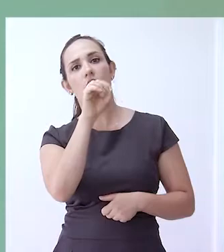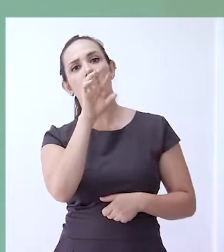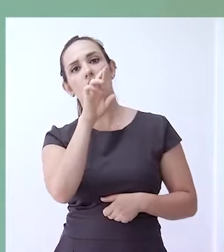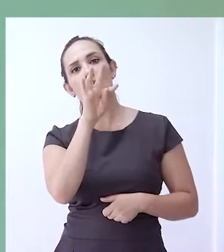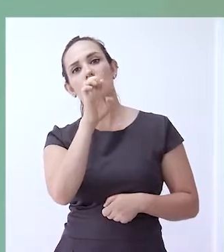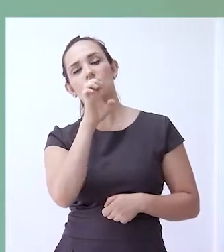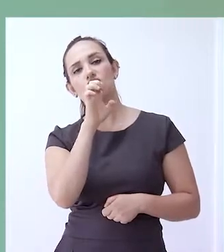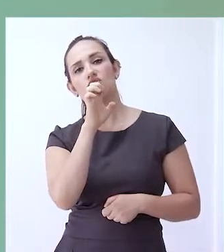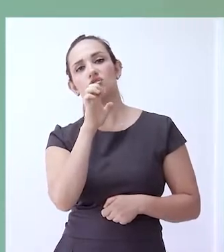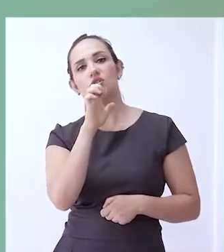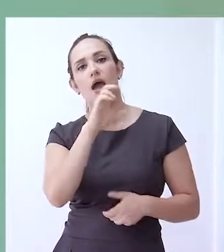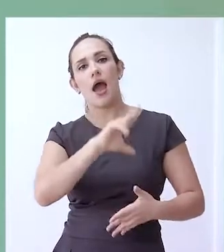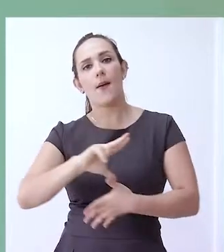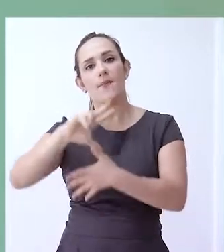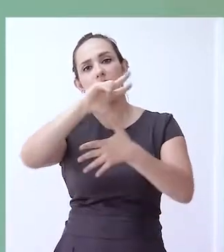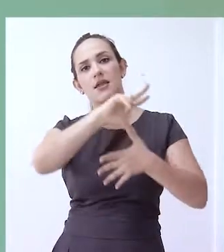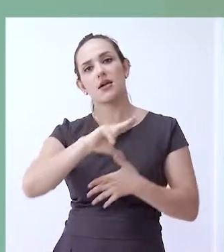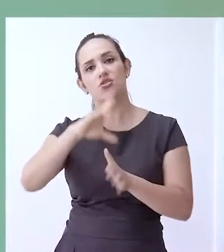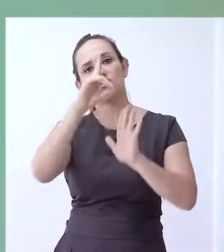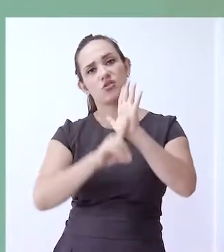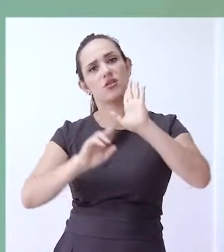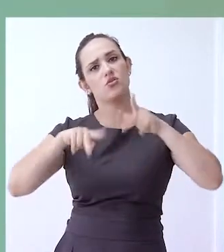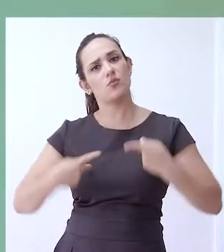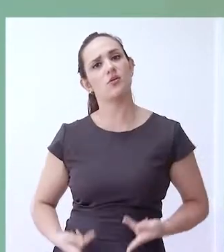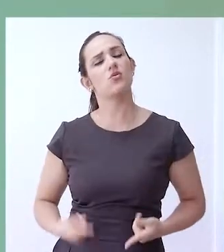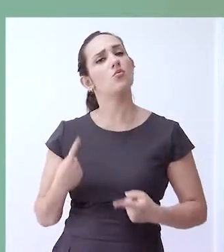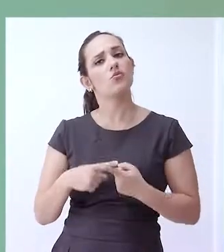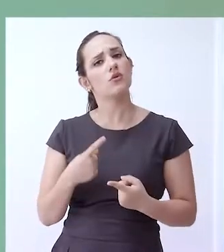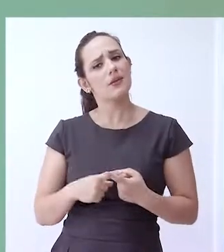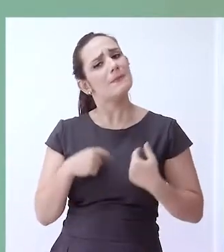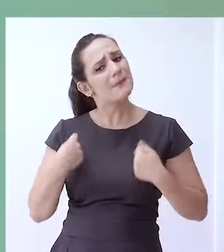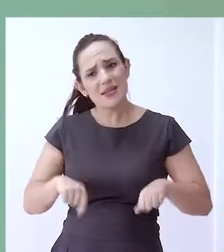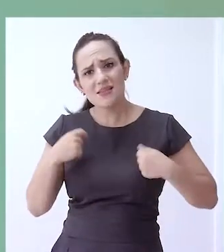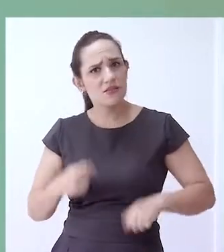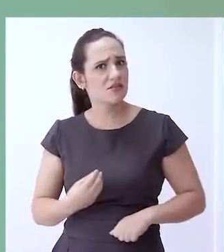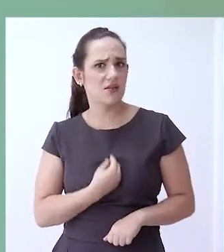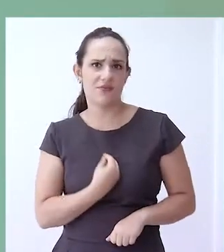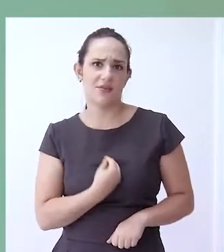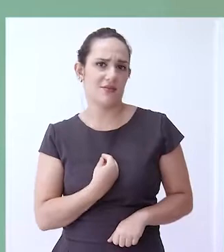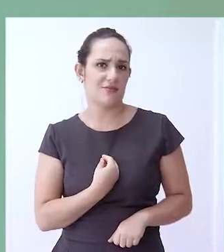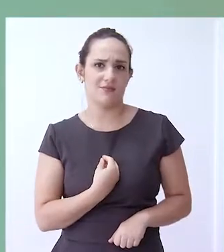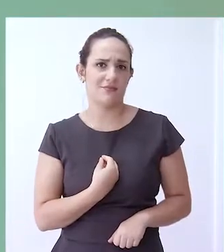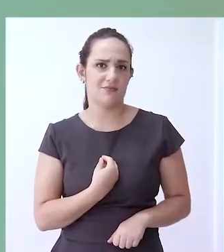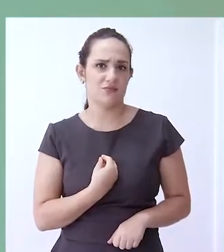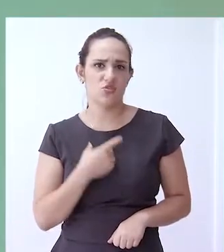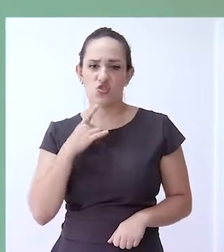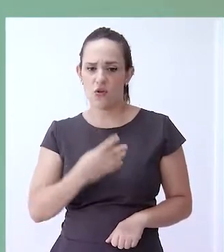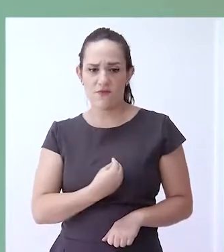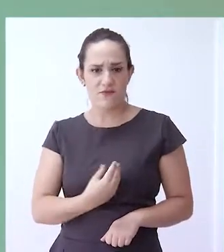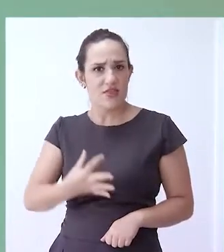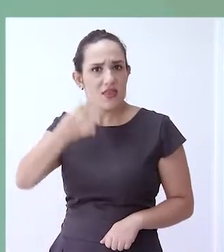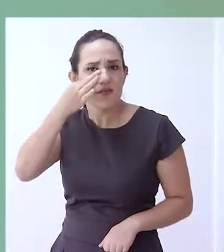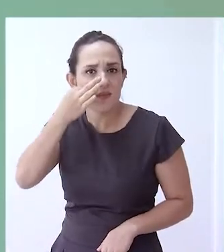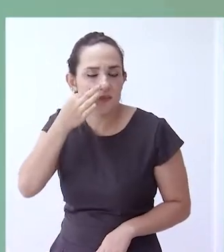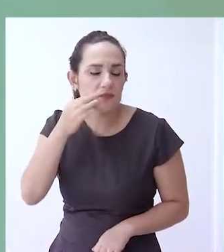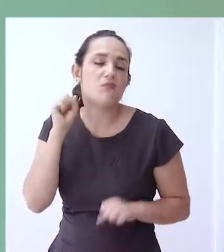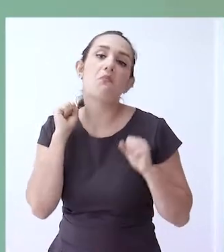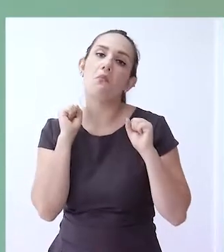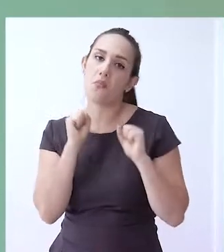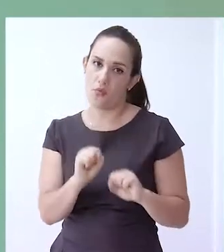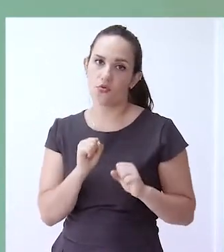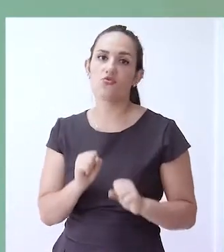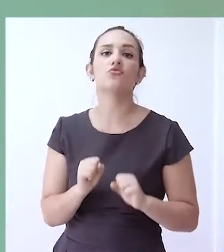Humanos, porque nós entendemos que a audiência de custódia ela tem que ser presencial. Sim. Só na presença